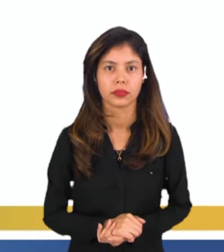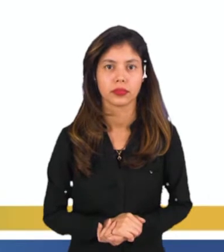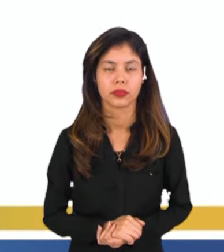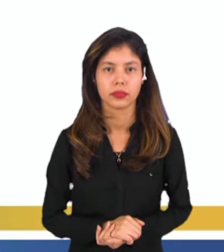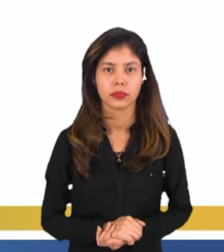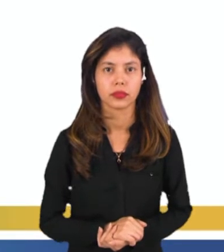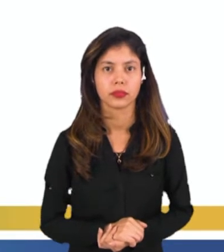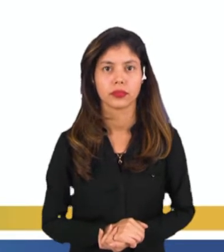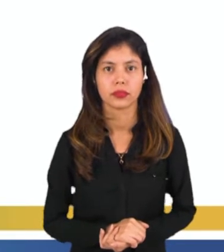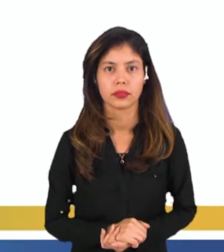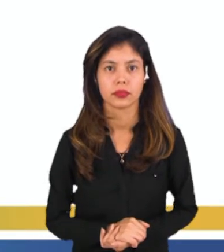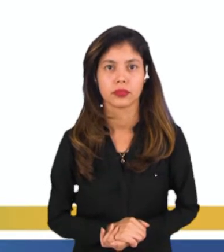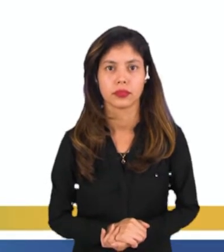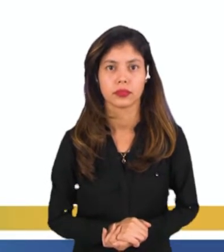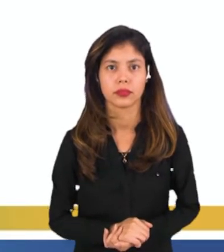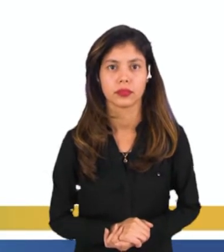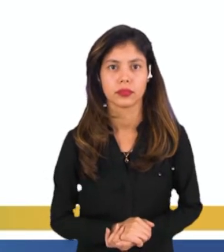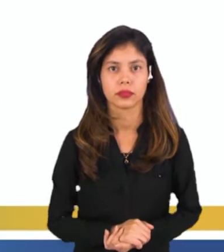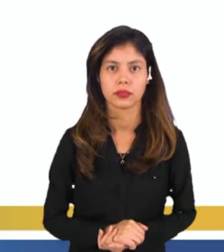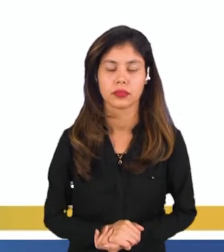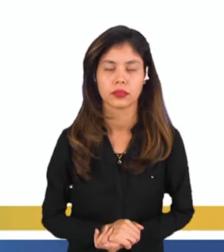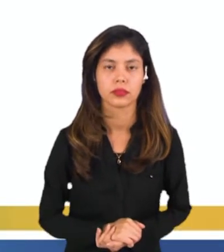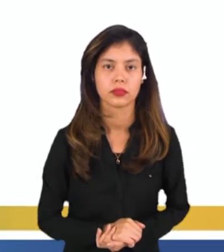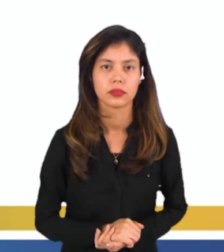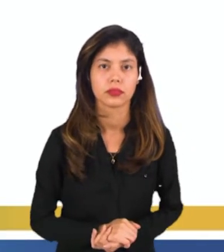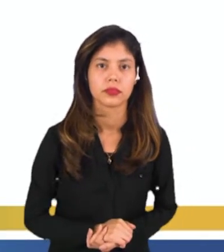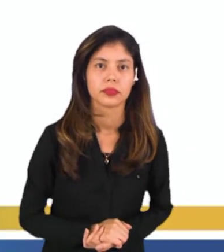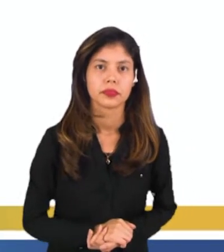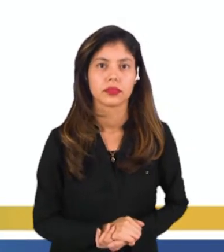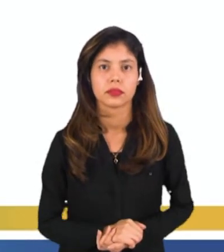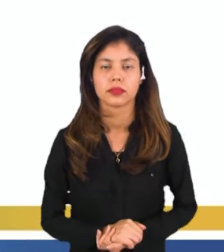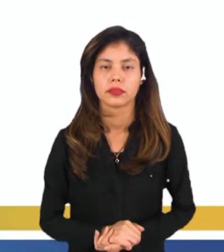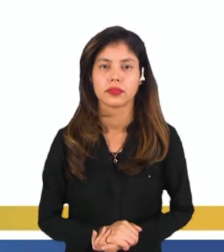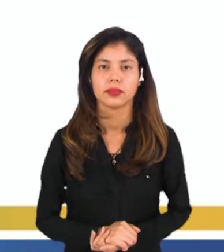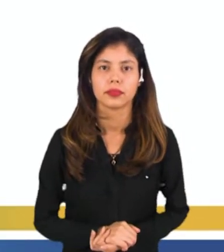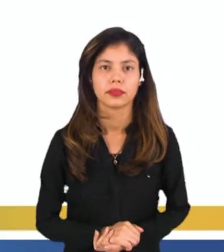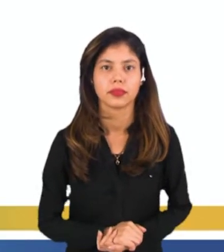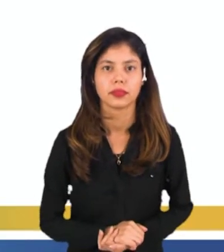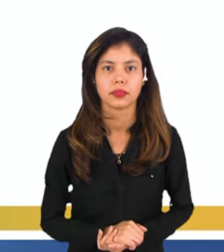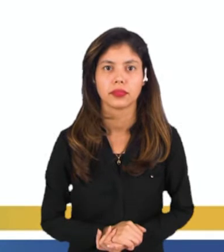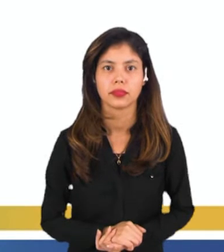Trinidad Cândida Marverde, a quem o poeta